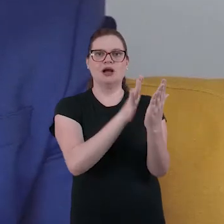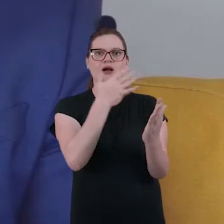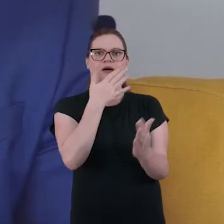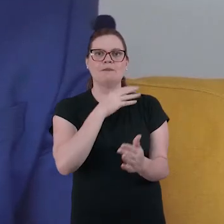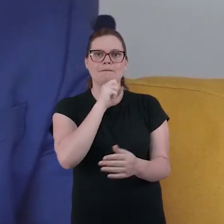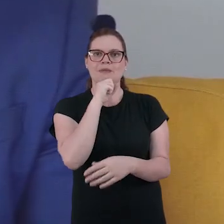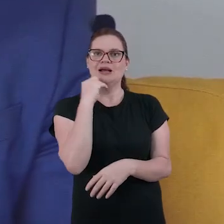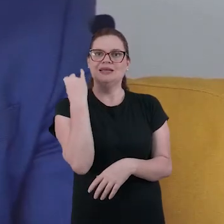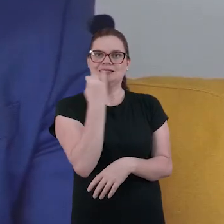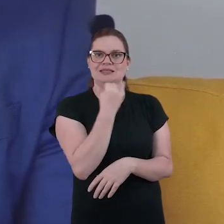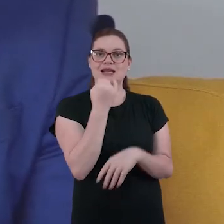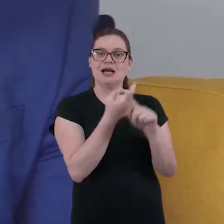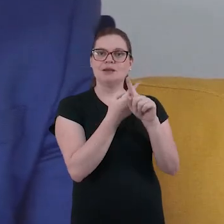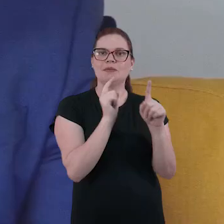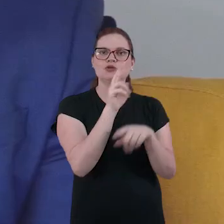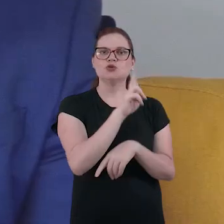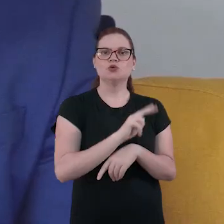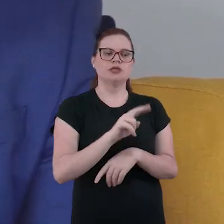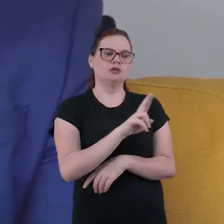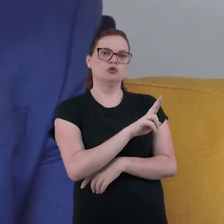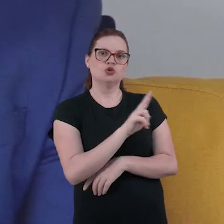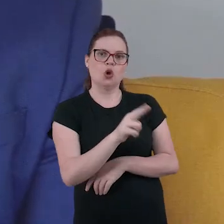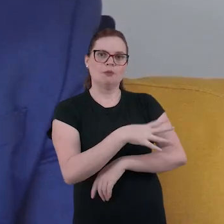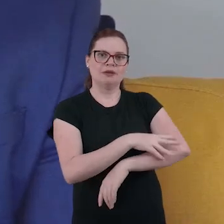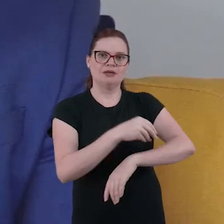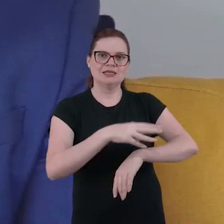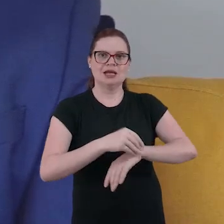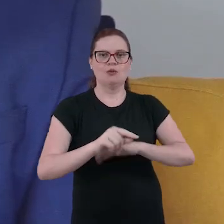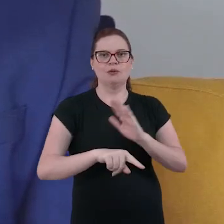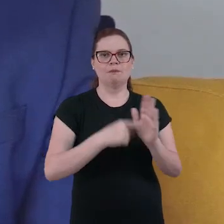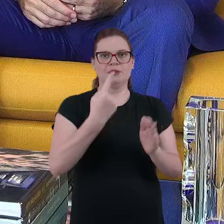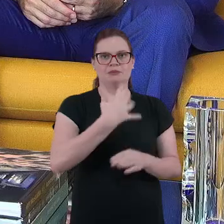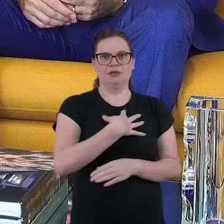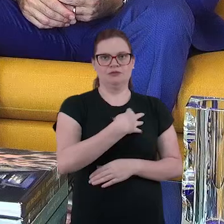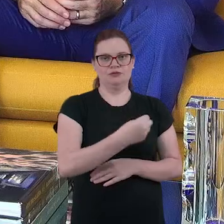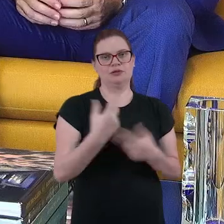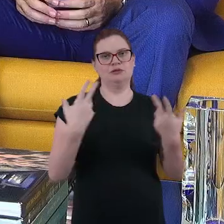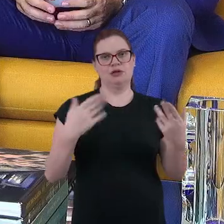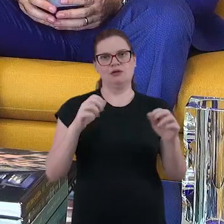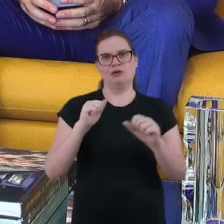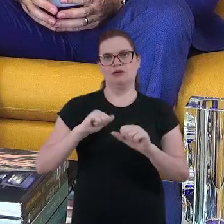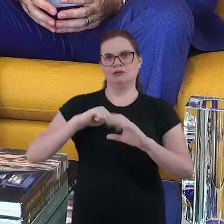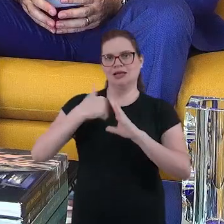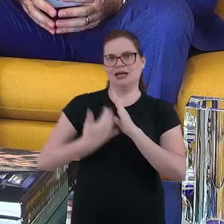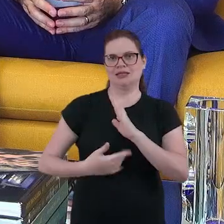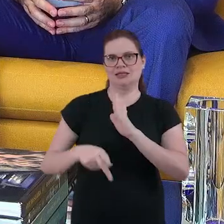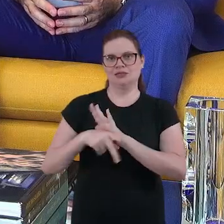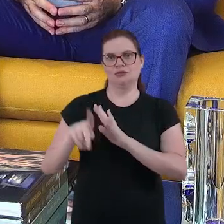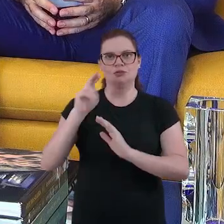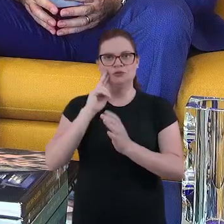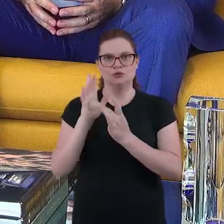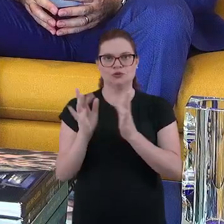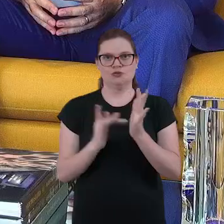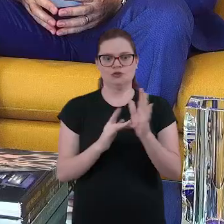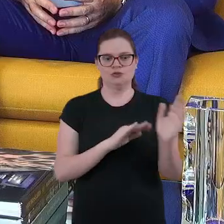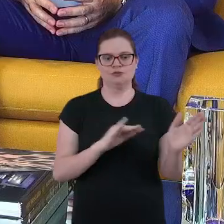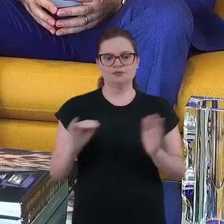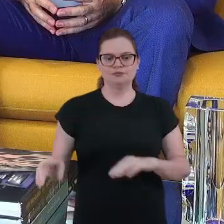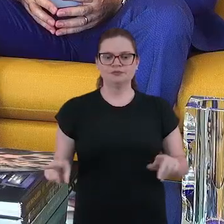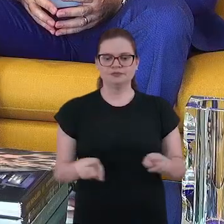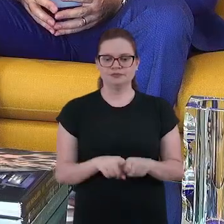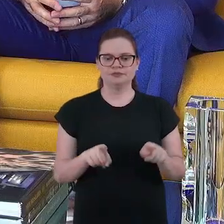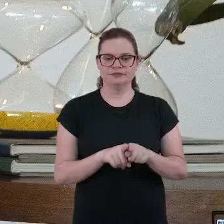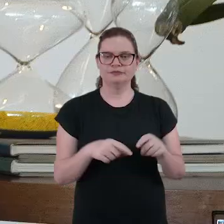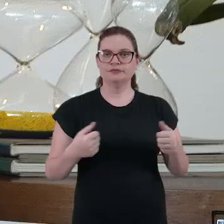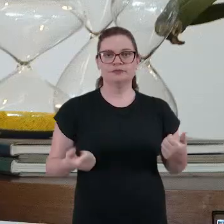bênção, fora esses outros também elementos proféticos citados nessa passagem. E a oferta? Ele vai